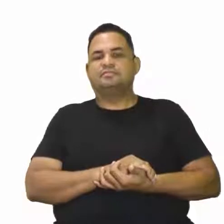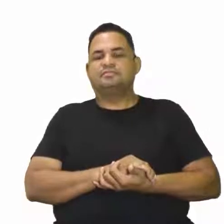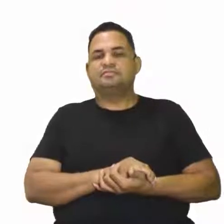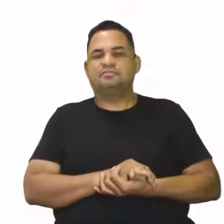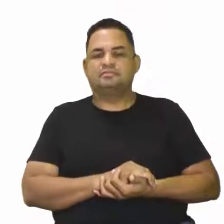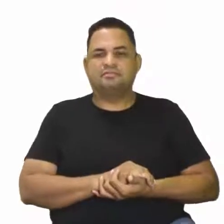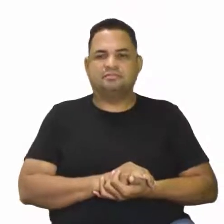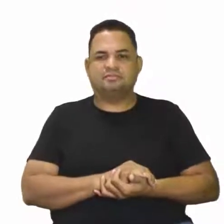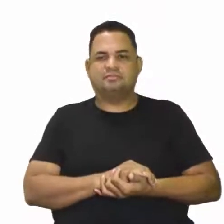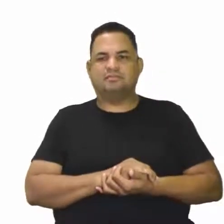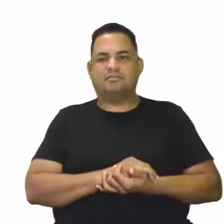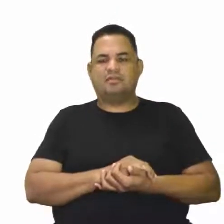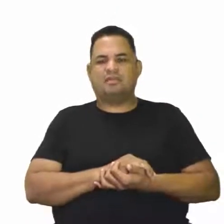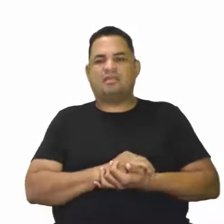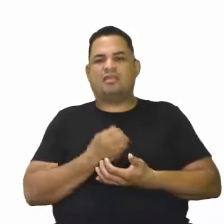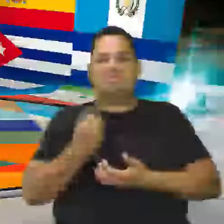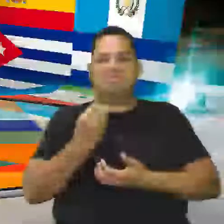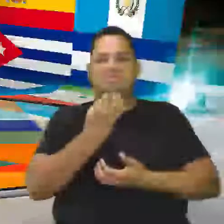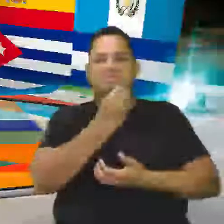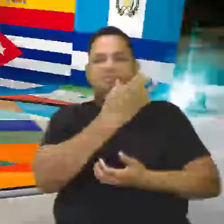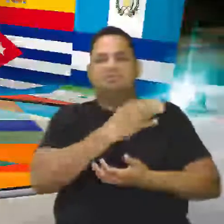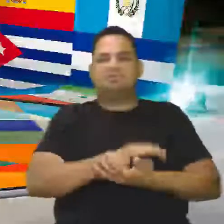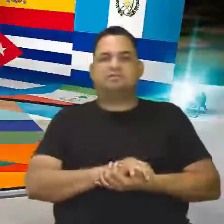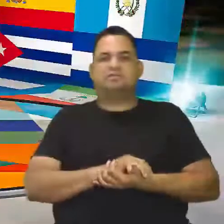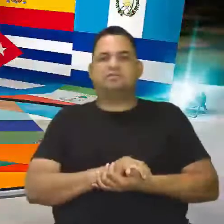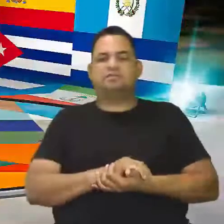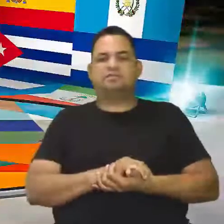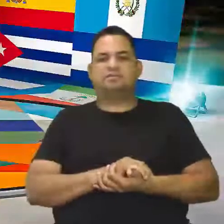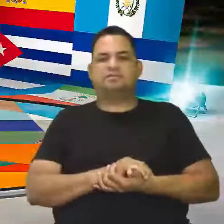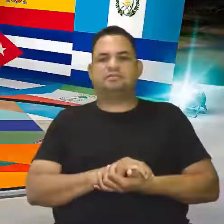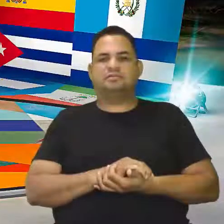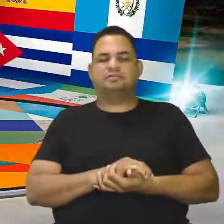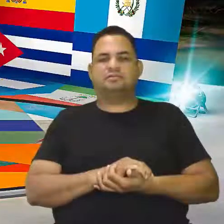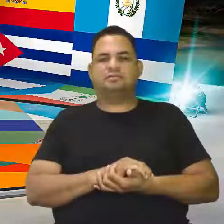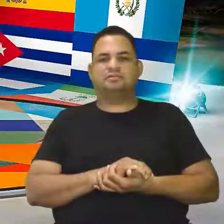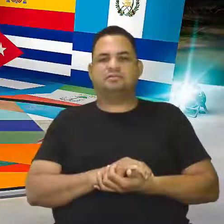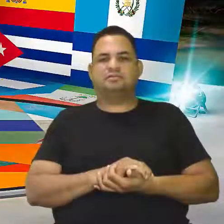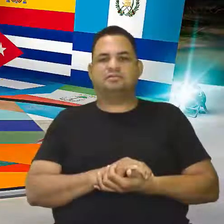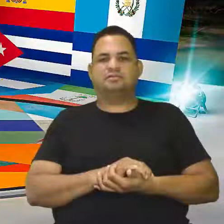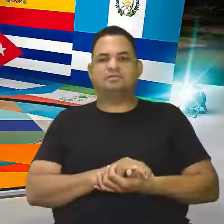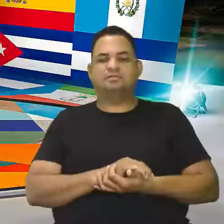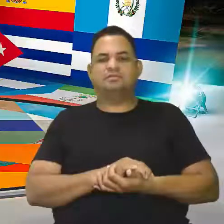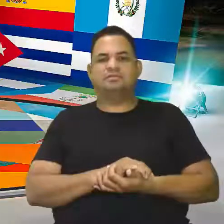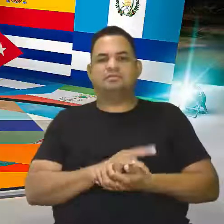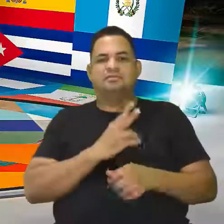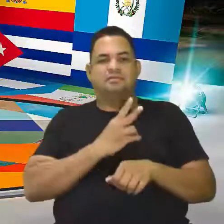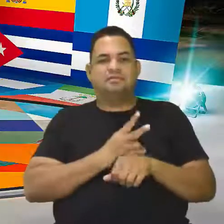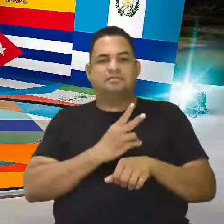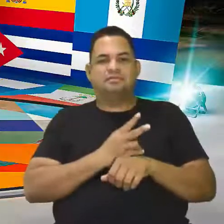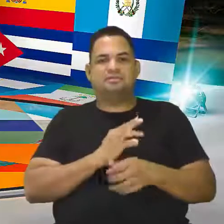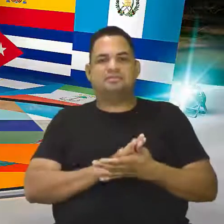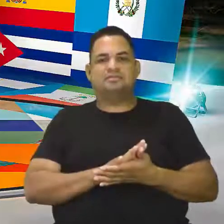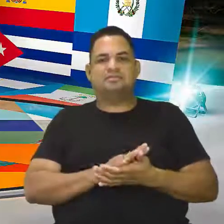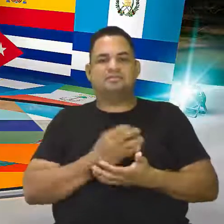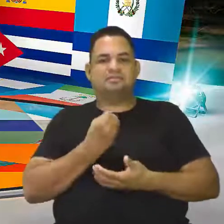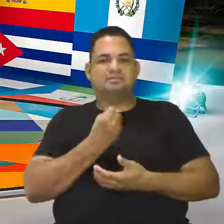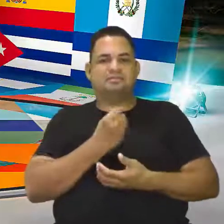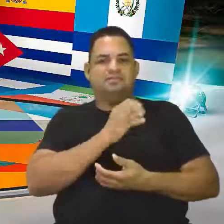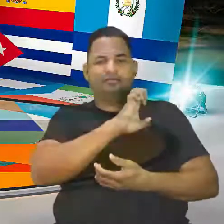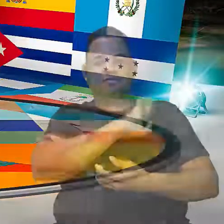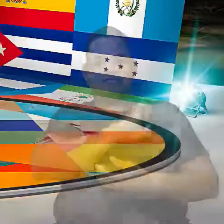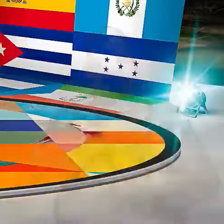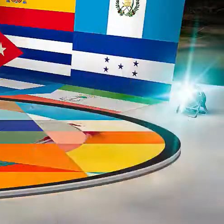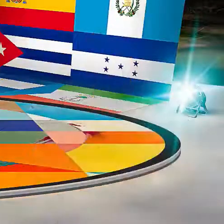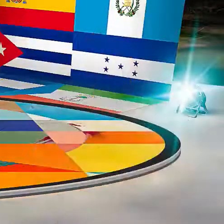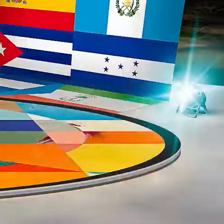Vamos rodar a vinheta, Thalita, e vamos para El Salvador!